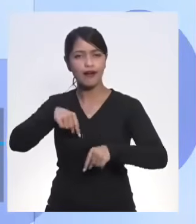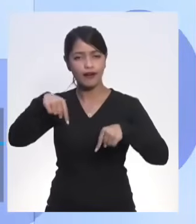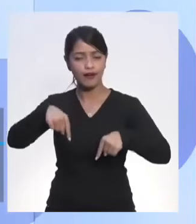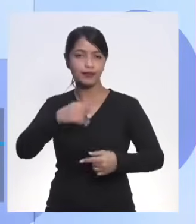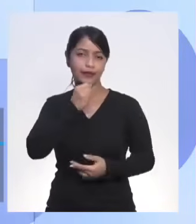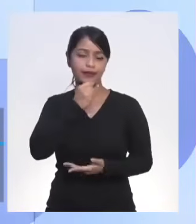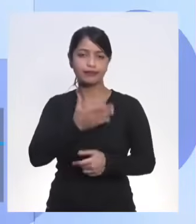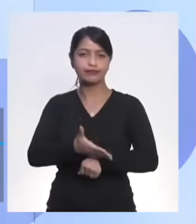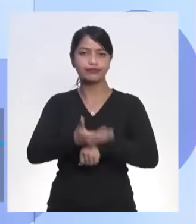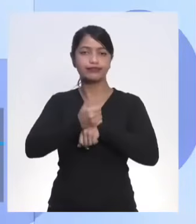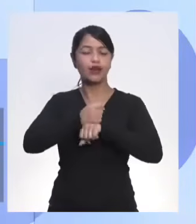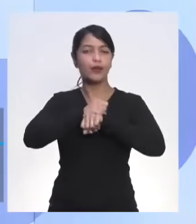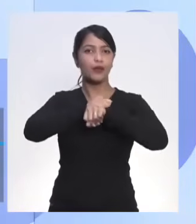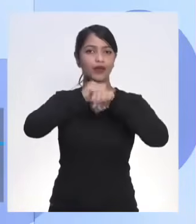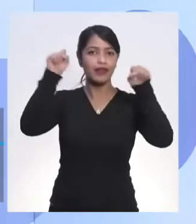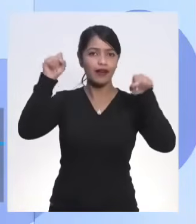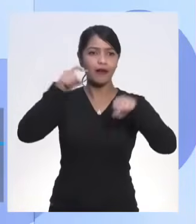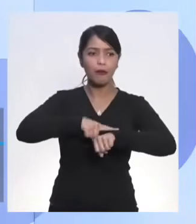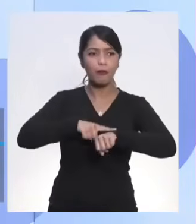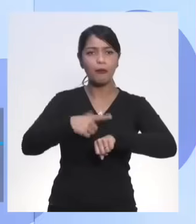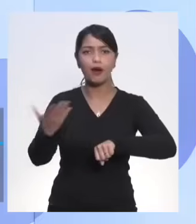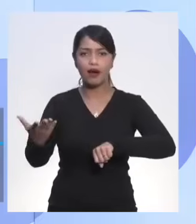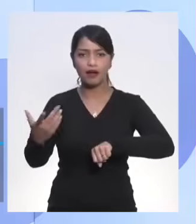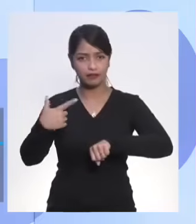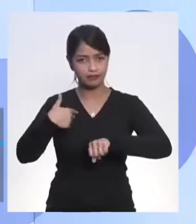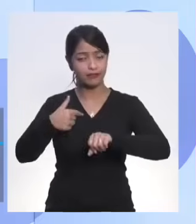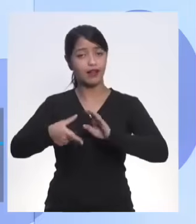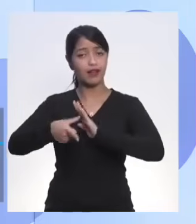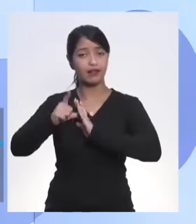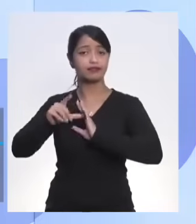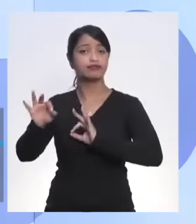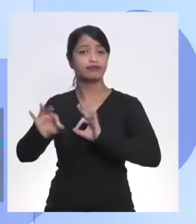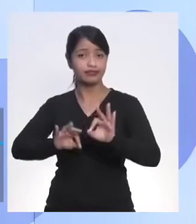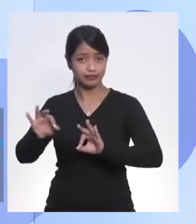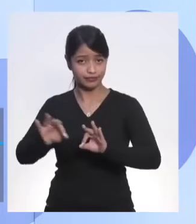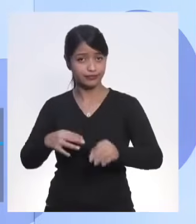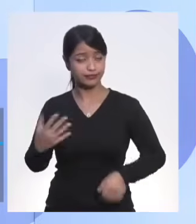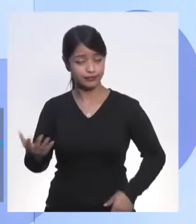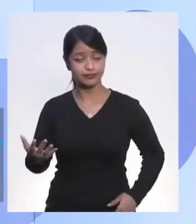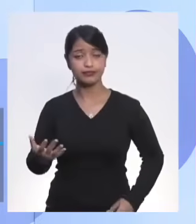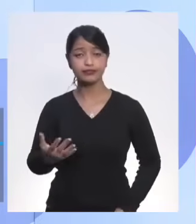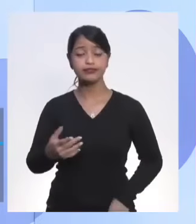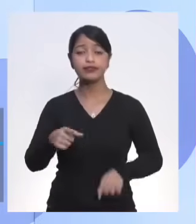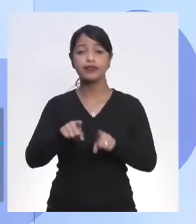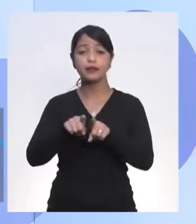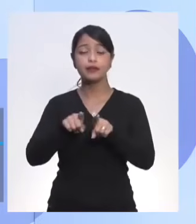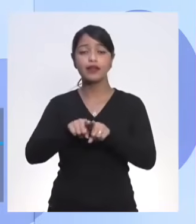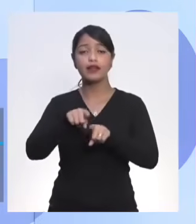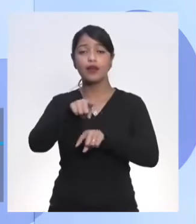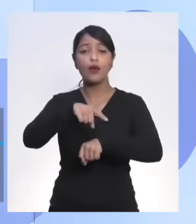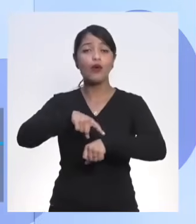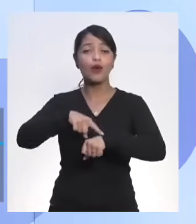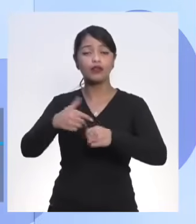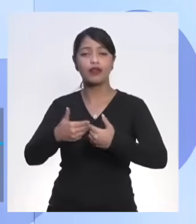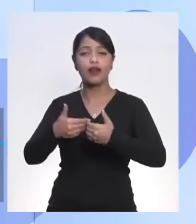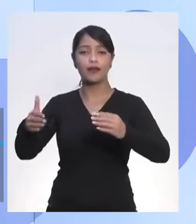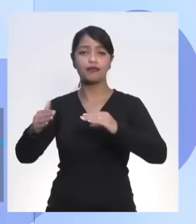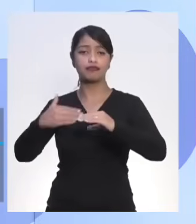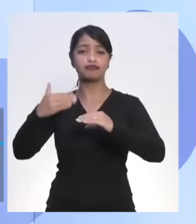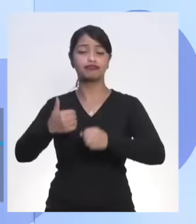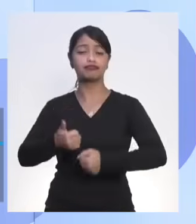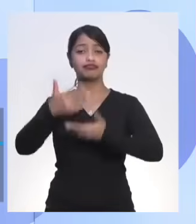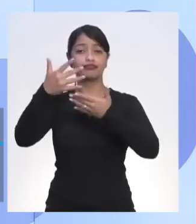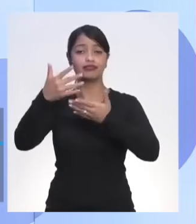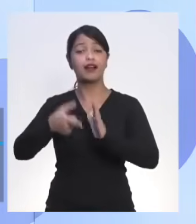né, para poder assistir a nossa aula. Aí que nem aí eu vejo lá até o horário em que vocês vão participar do chat, né? E aí